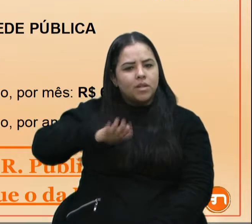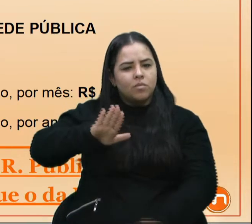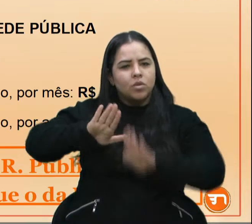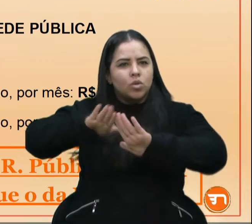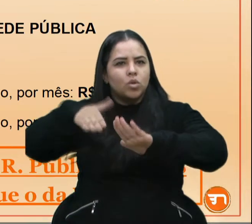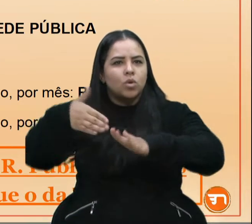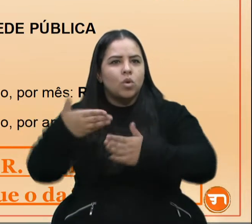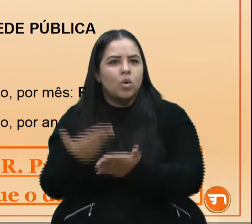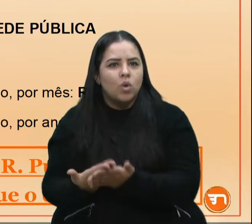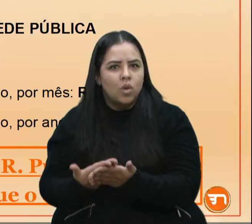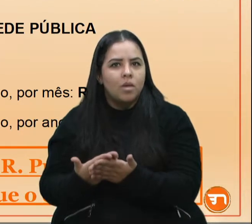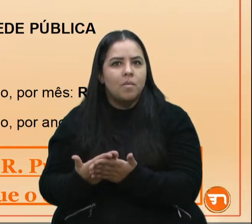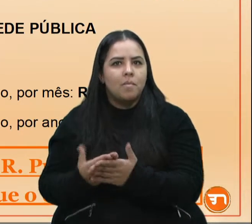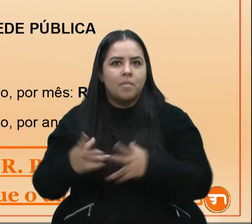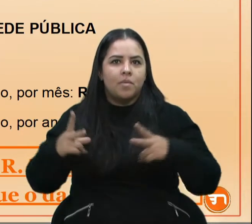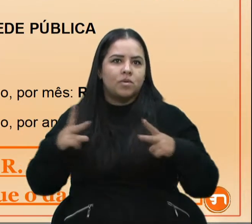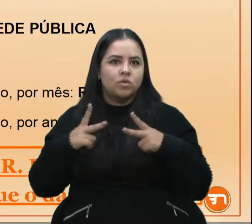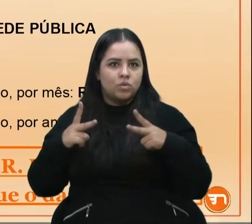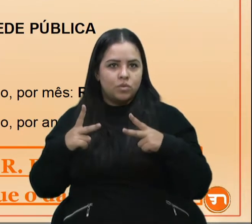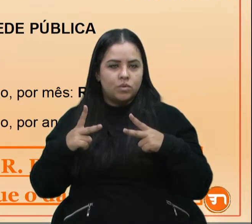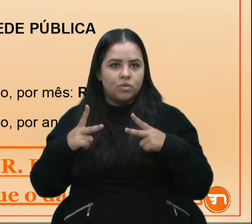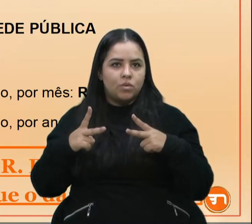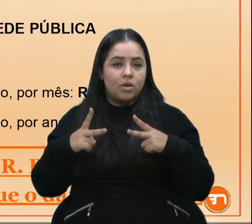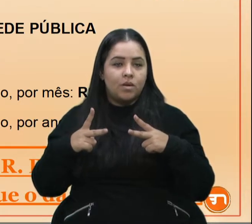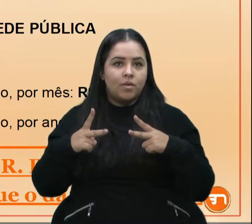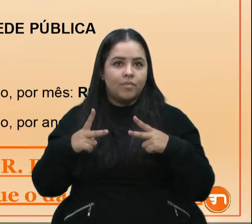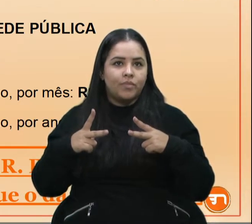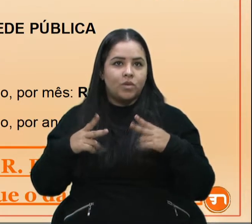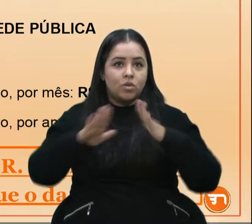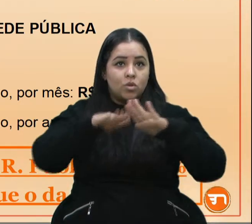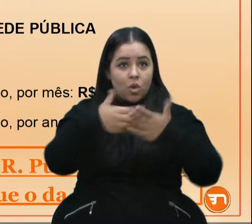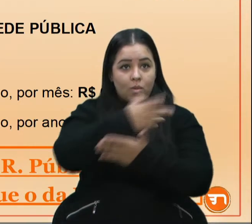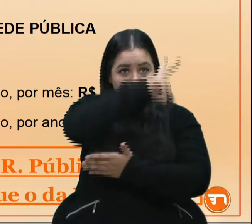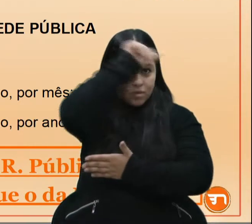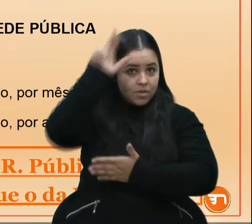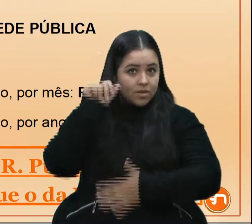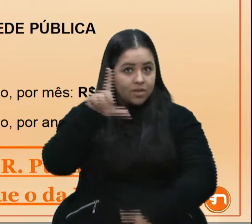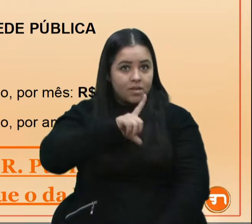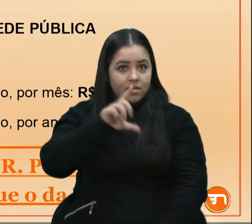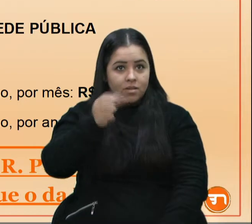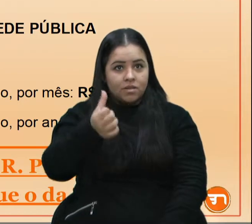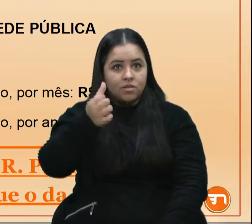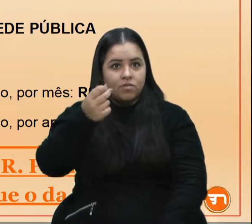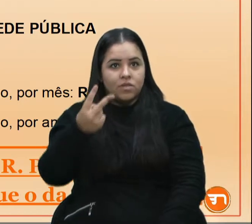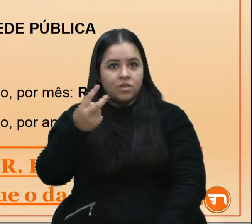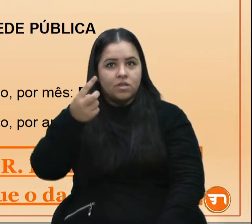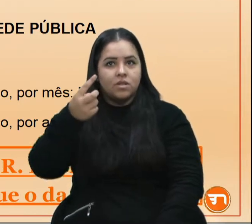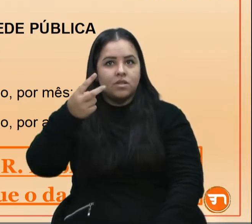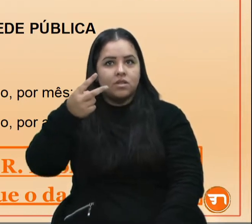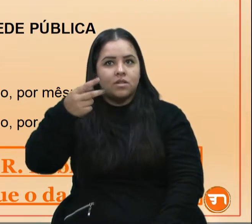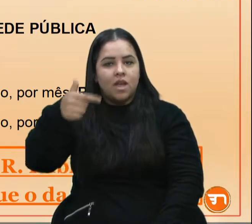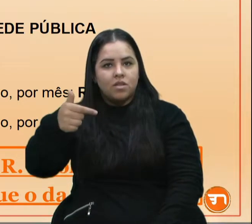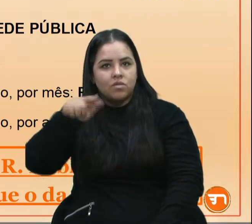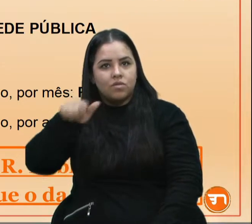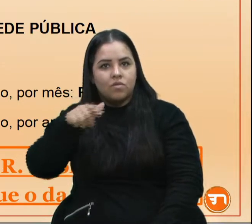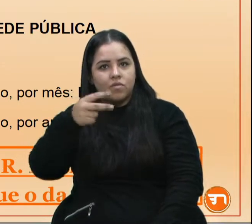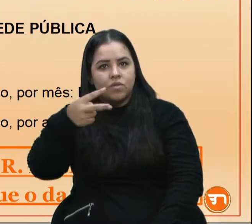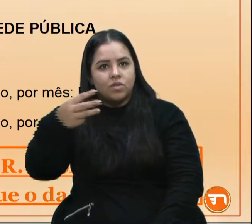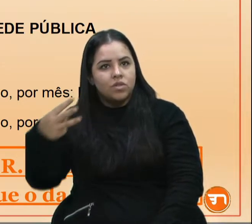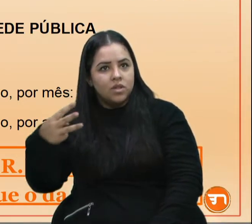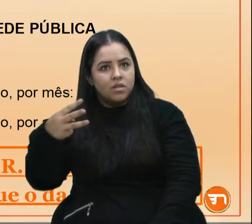escolinhas públicas, a gente tem 627,23. uma diferença de